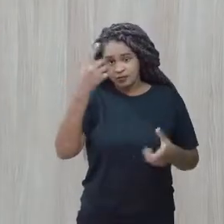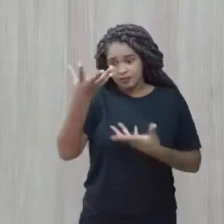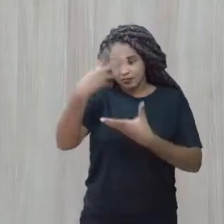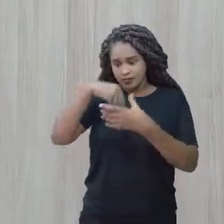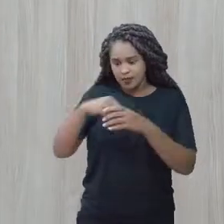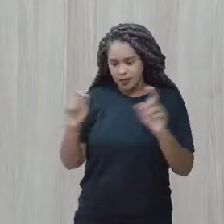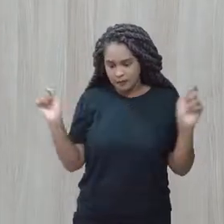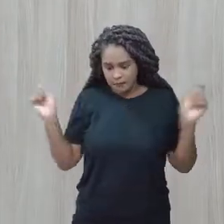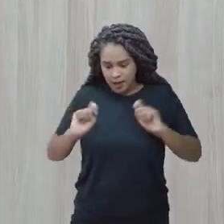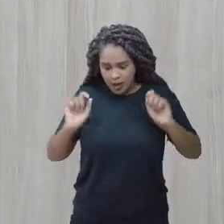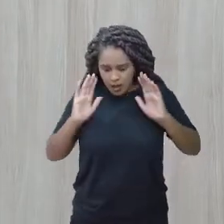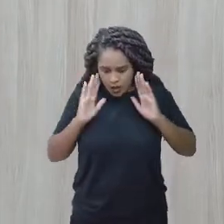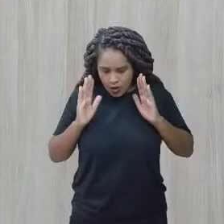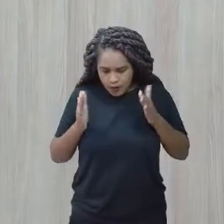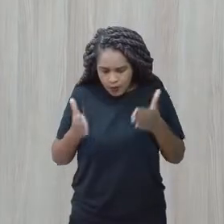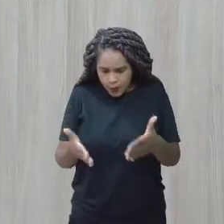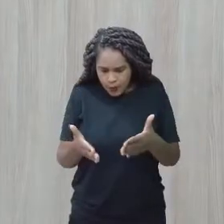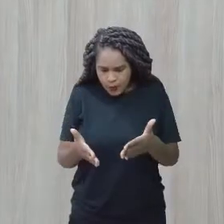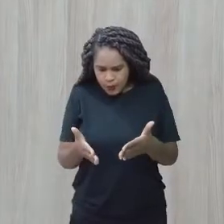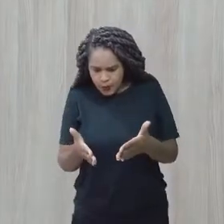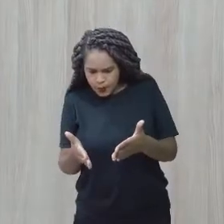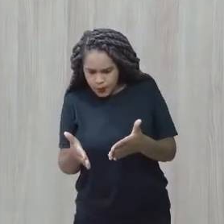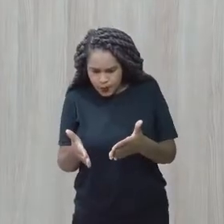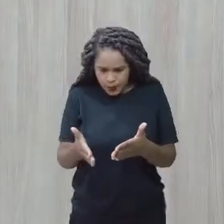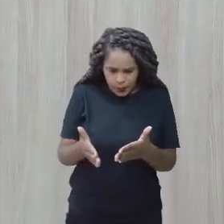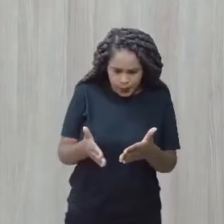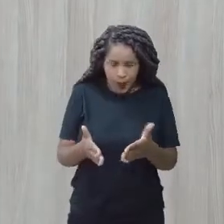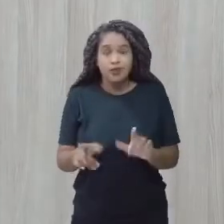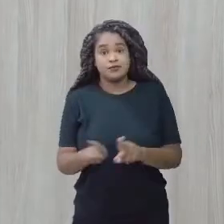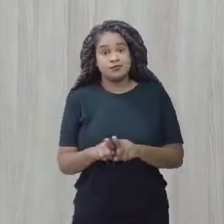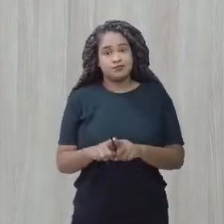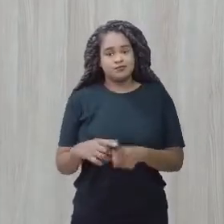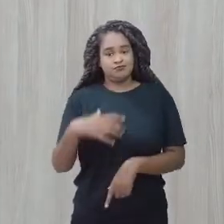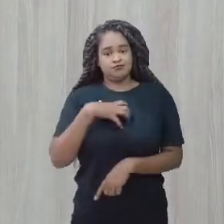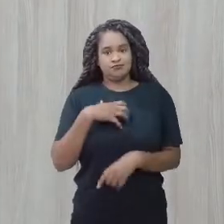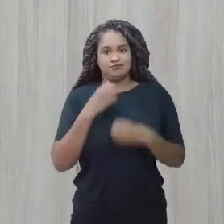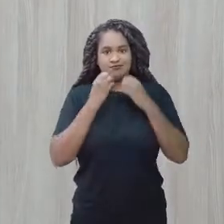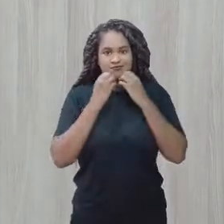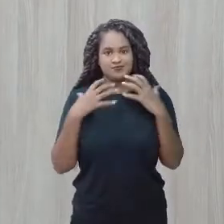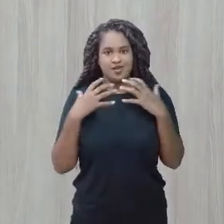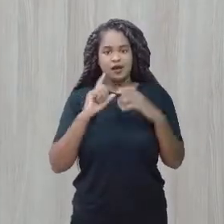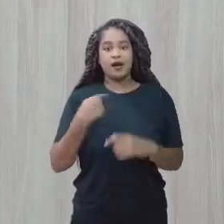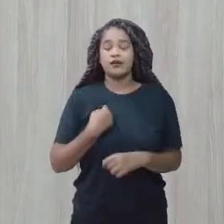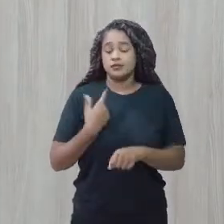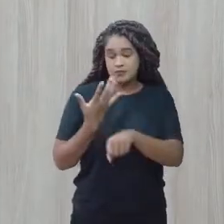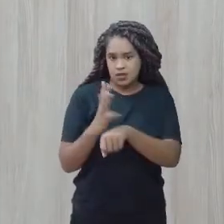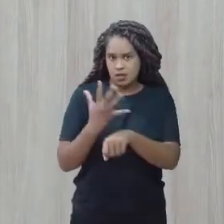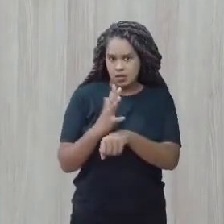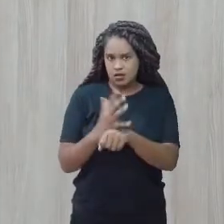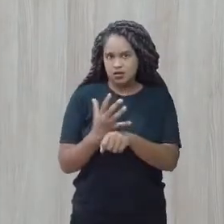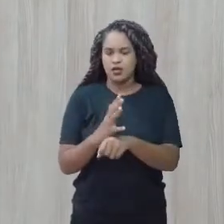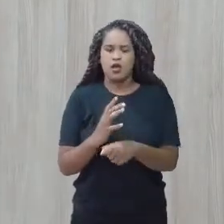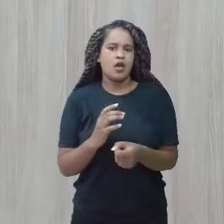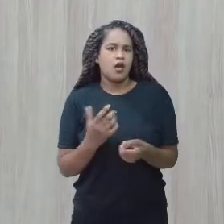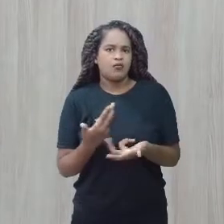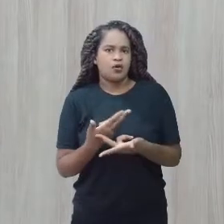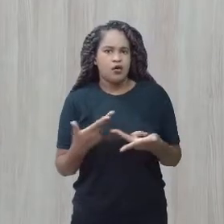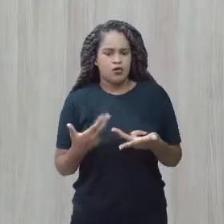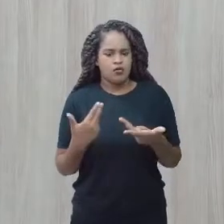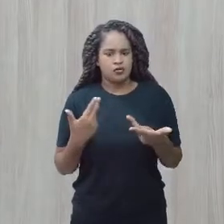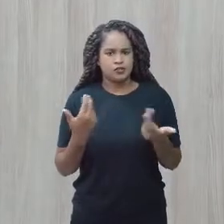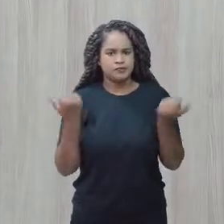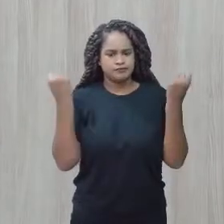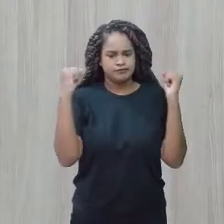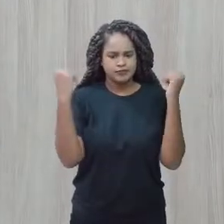de se concentrar, né, de ter uma melhora no humor a partir do momento que a gente pratica algumas atividades. Na verdade, as atividades físicas,